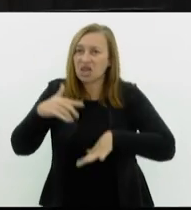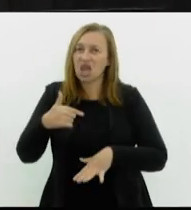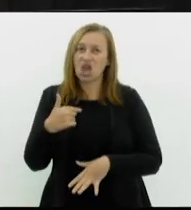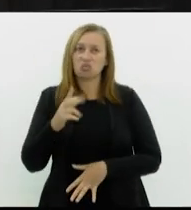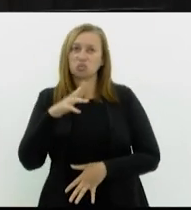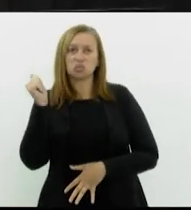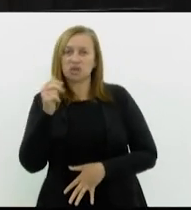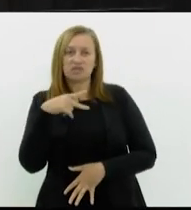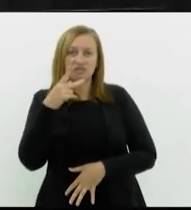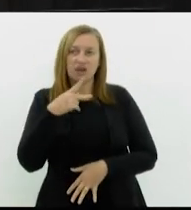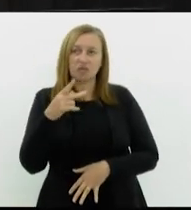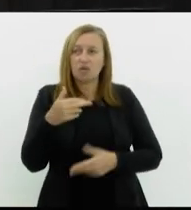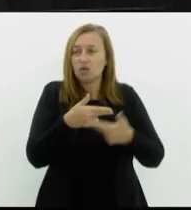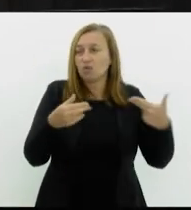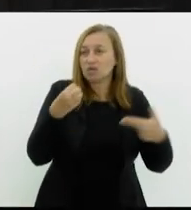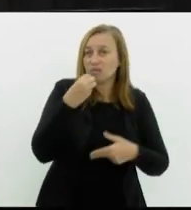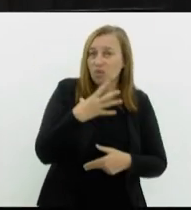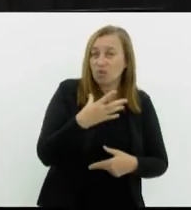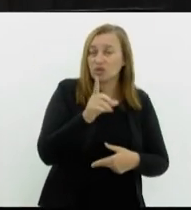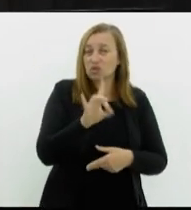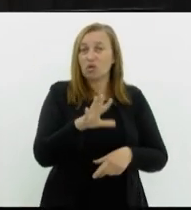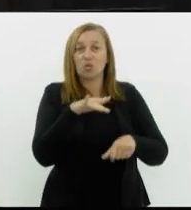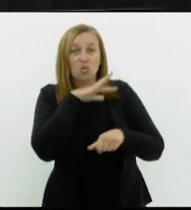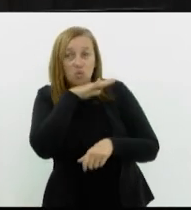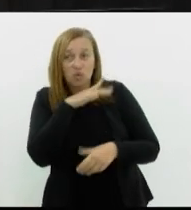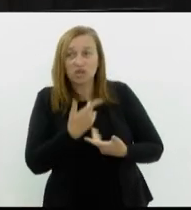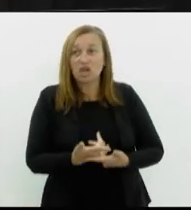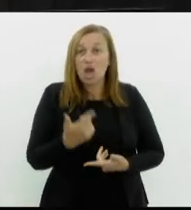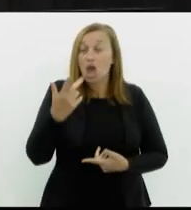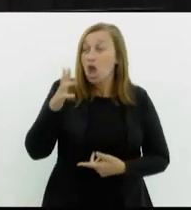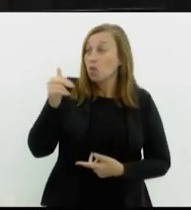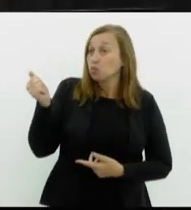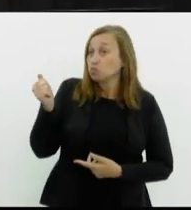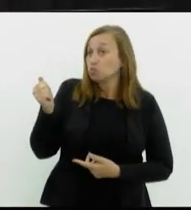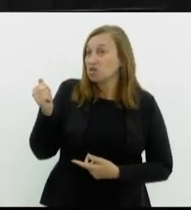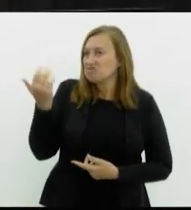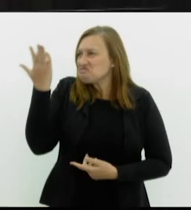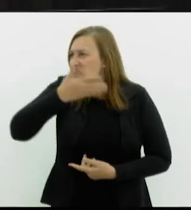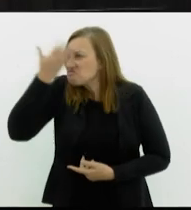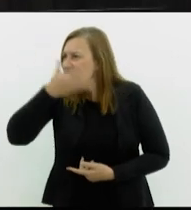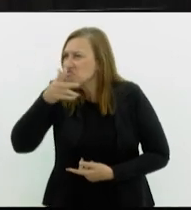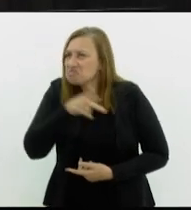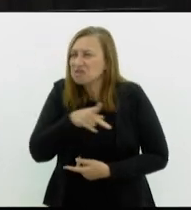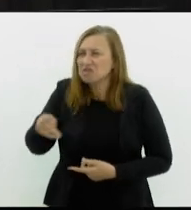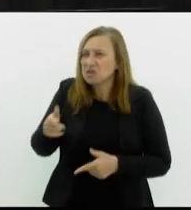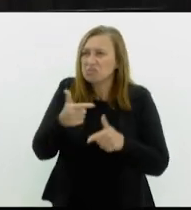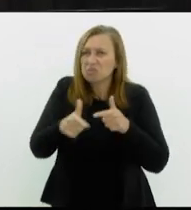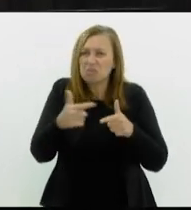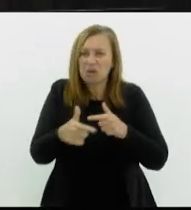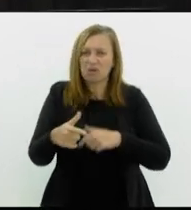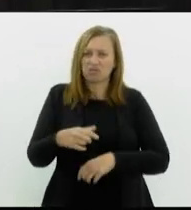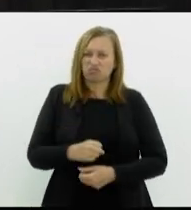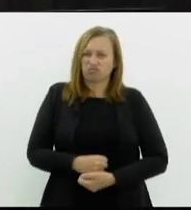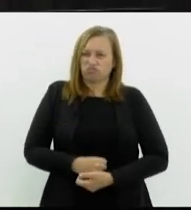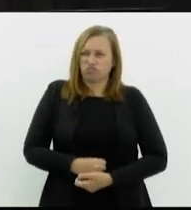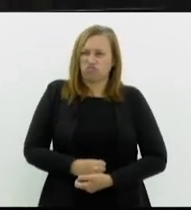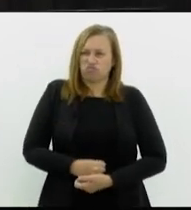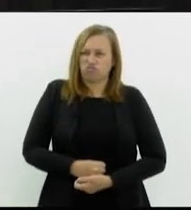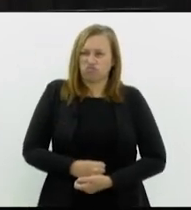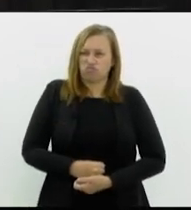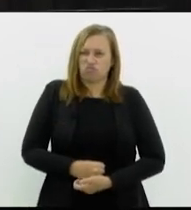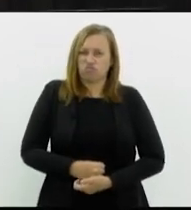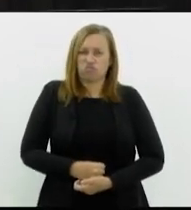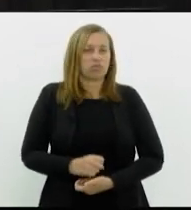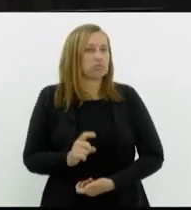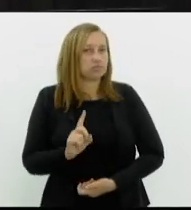né? A gente só leva coisa ruim. Eu nunca vi o presidente enfrentar um problema de cara amarrada, enfrentar o